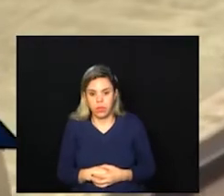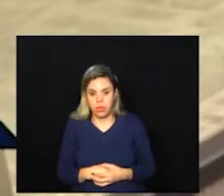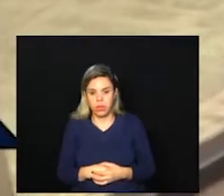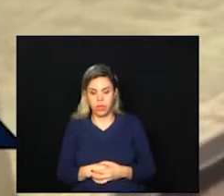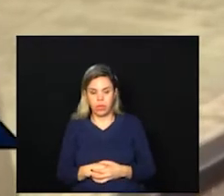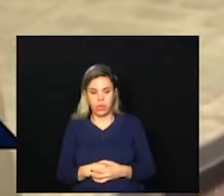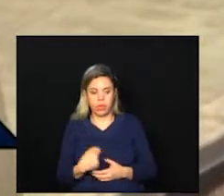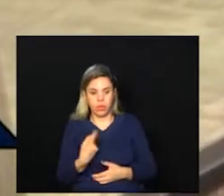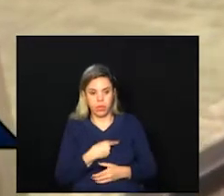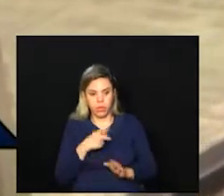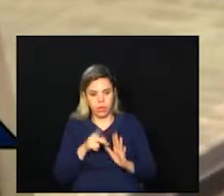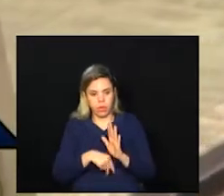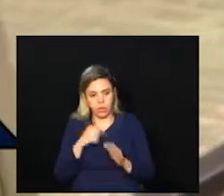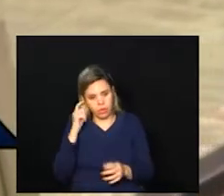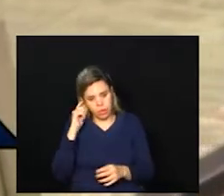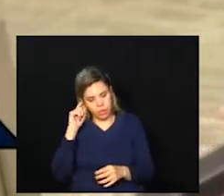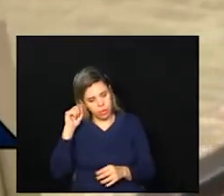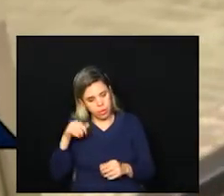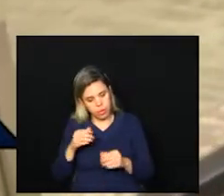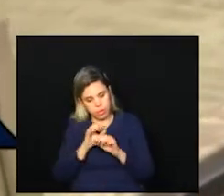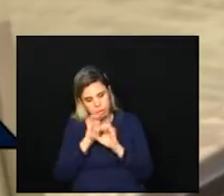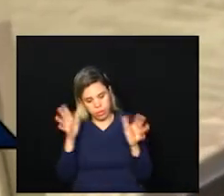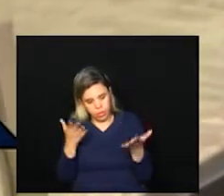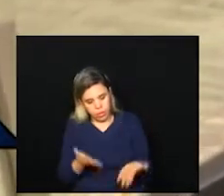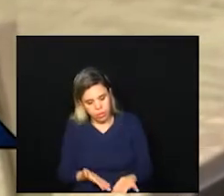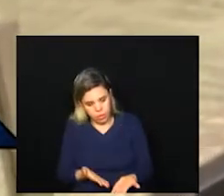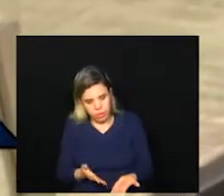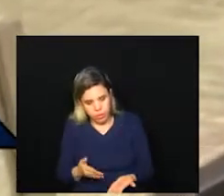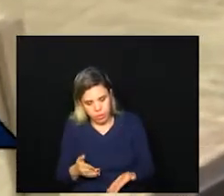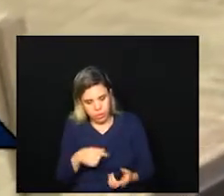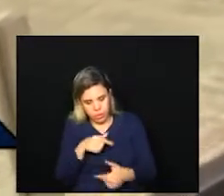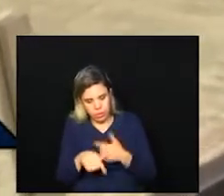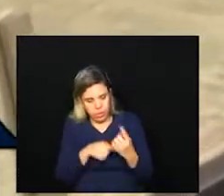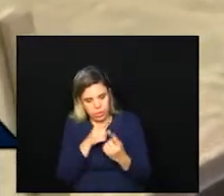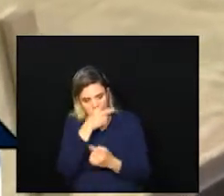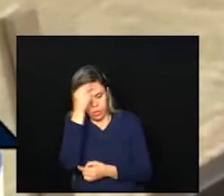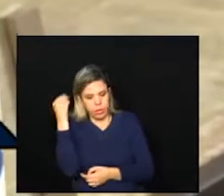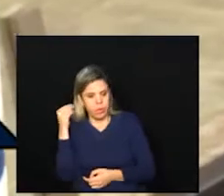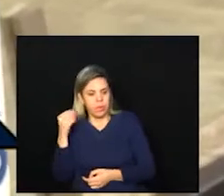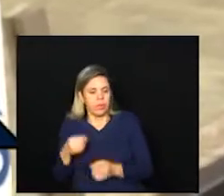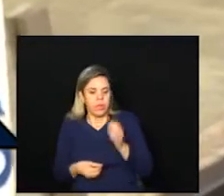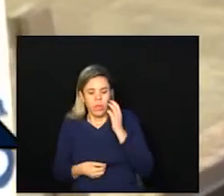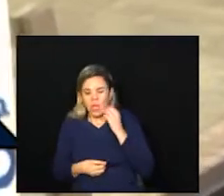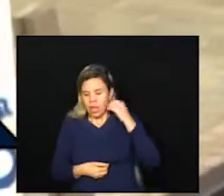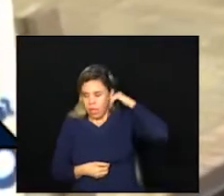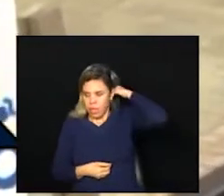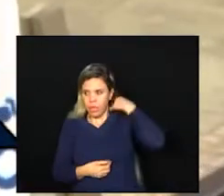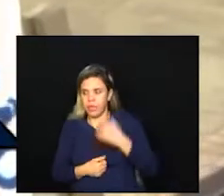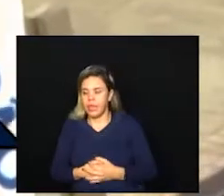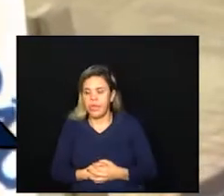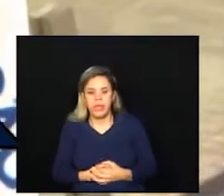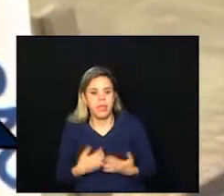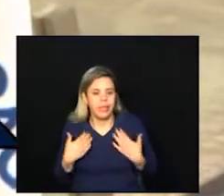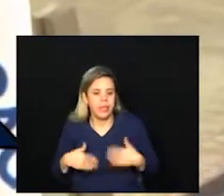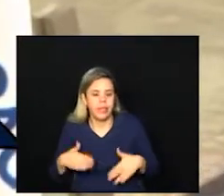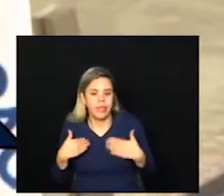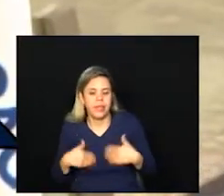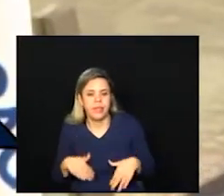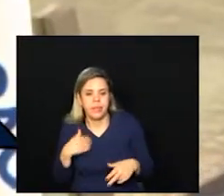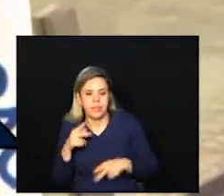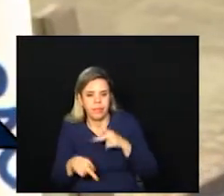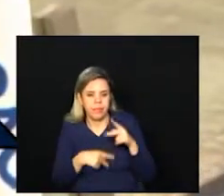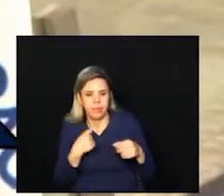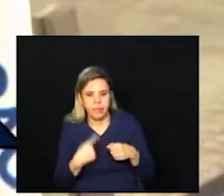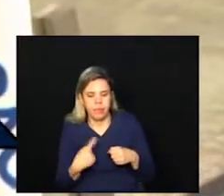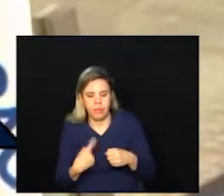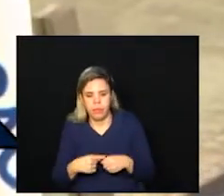O nosso projeto visa dar mais transparência para o serviço público e dar mais tranquilidade aos